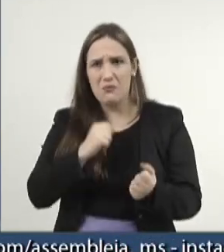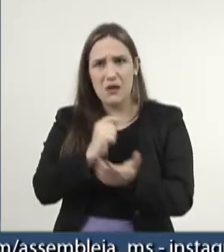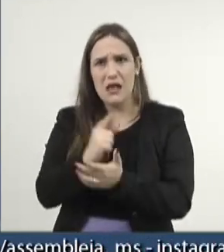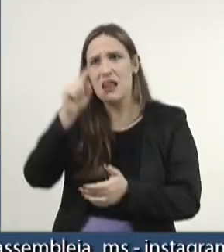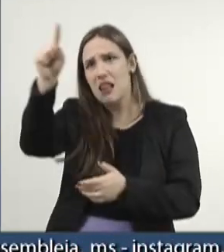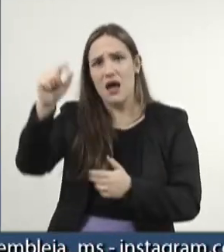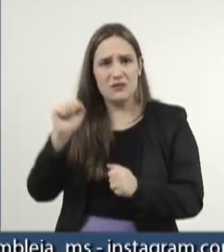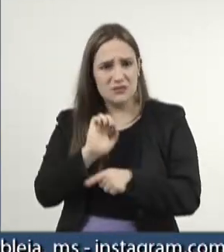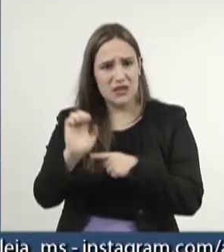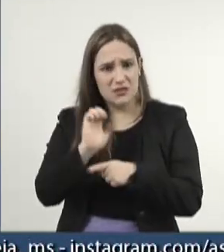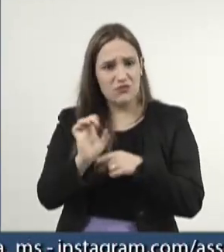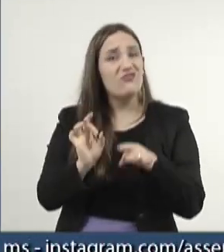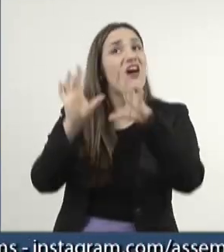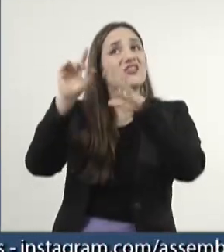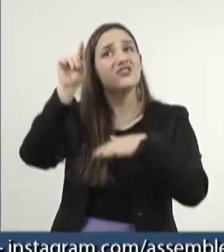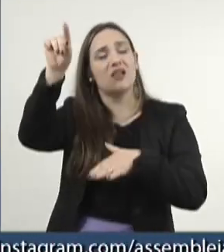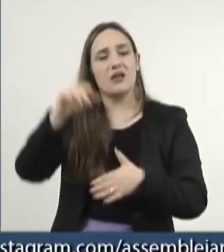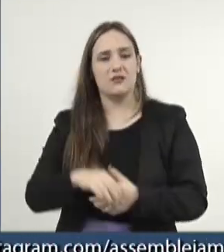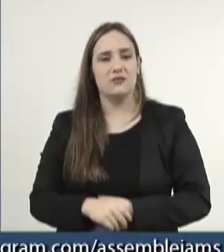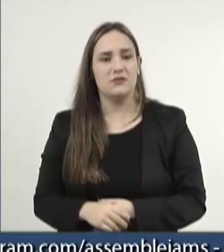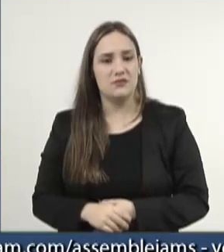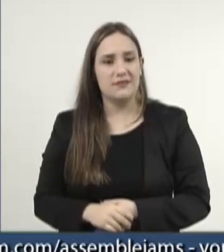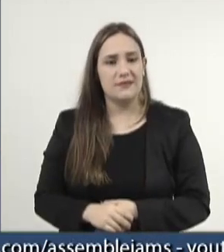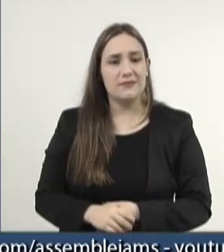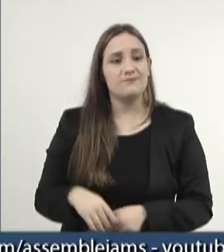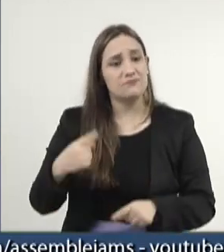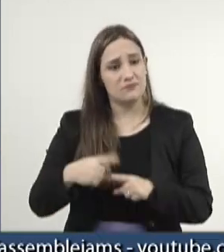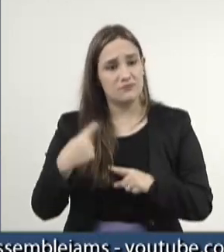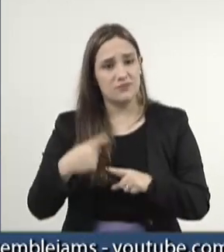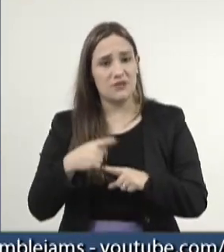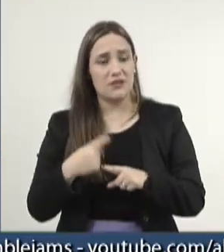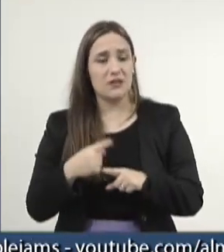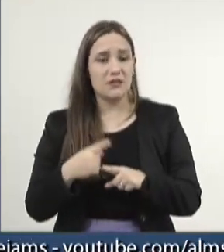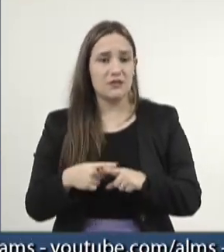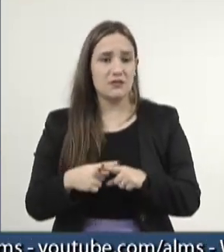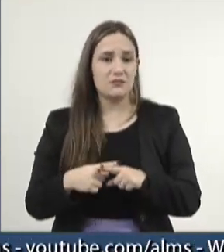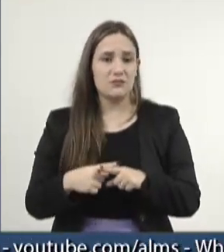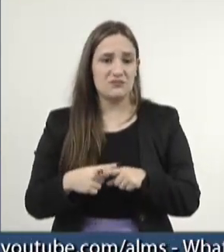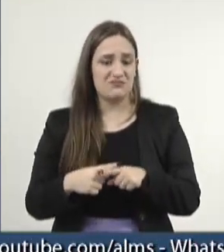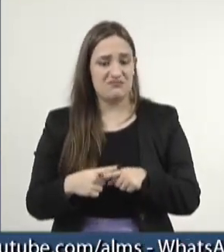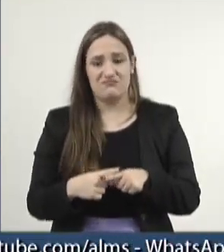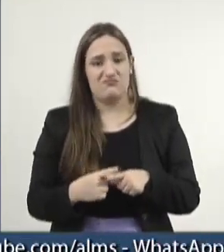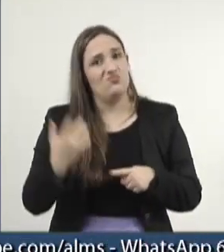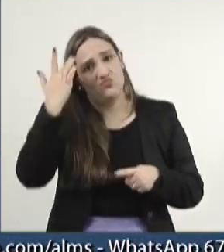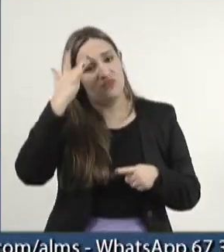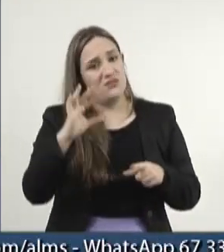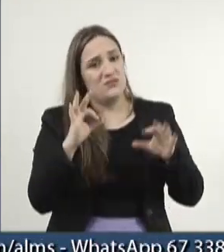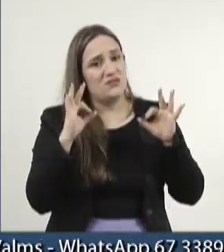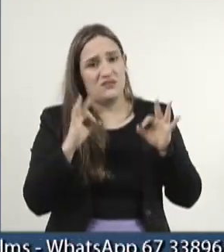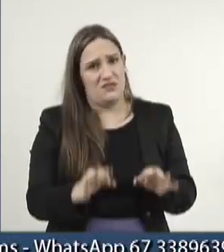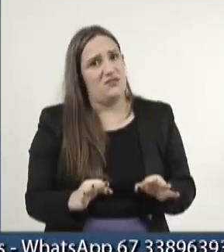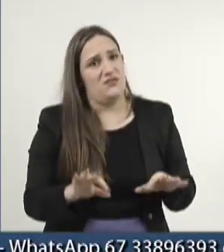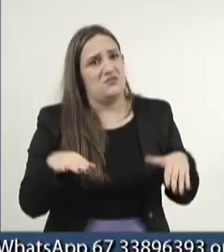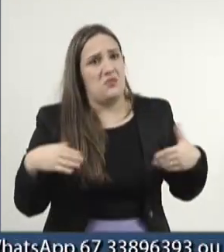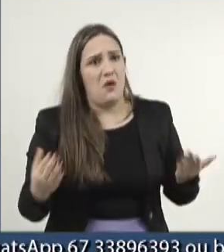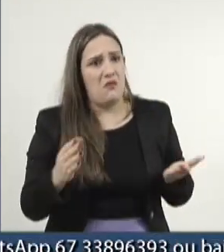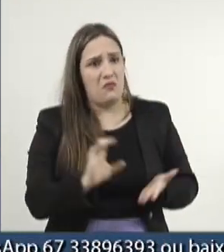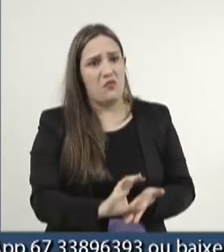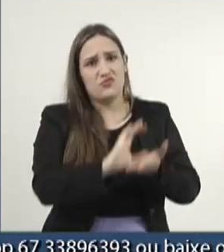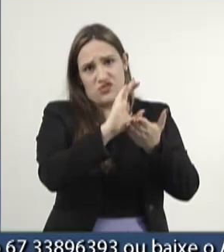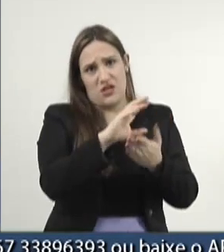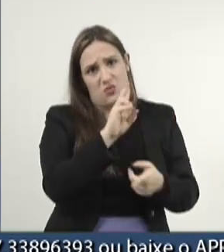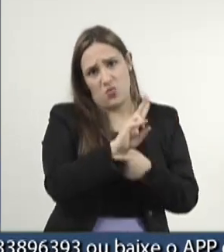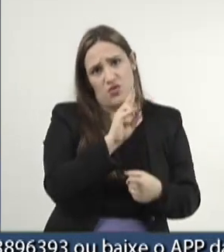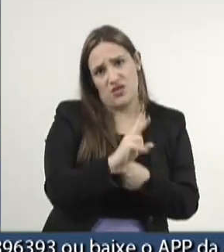porque a instância que está sendo criada para administrar esse assunto não está bem clara. Tomara que o Senado faça uma discussão séria do